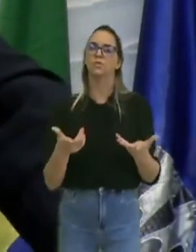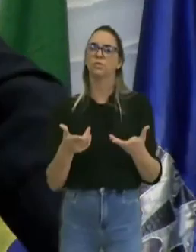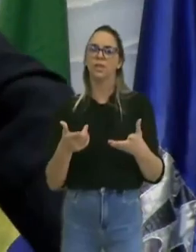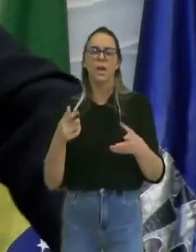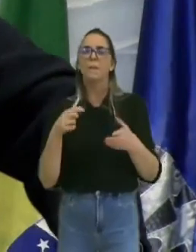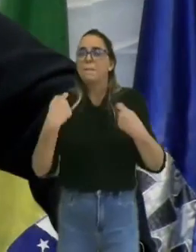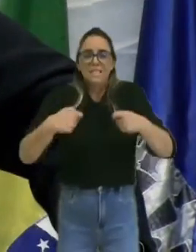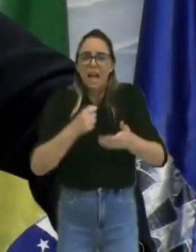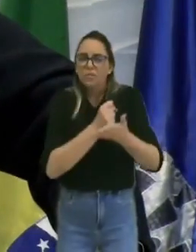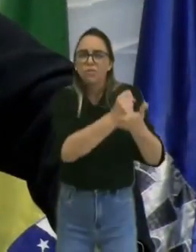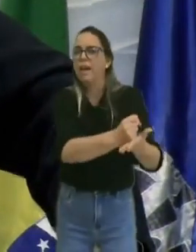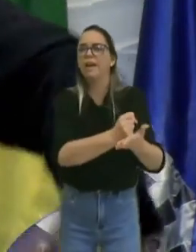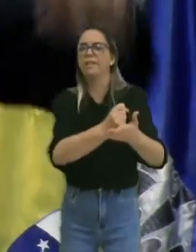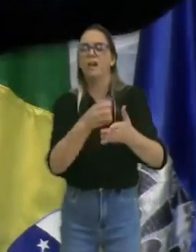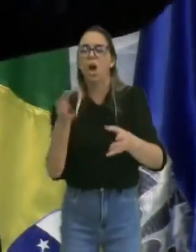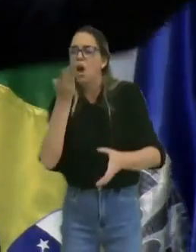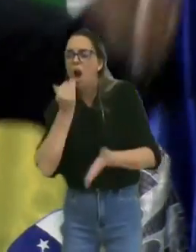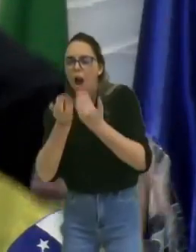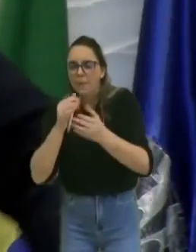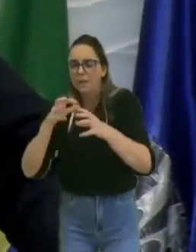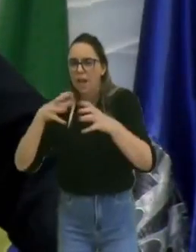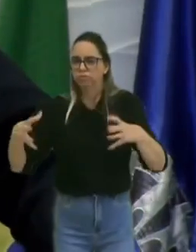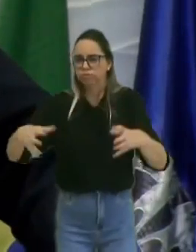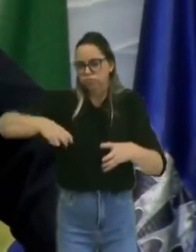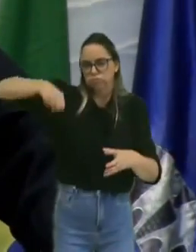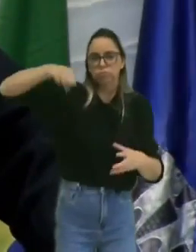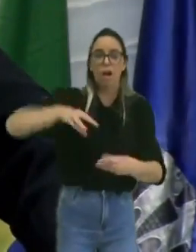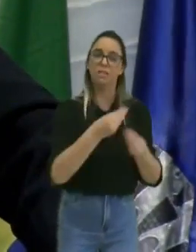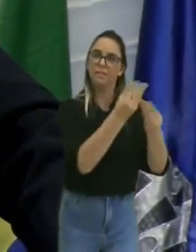básica a eles. A todos eles.